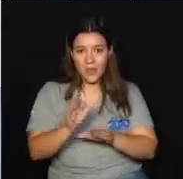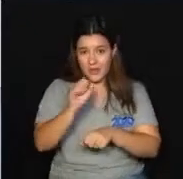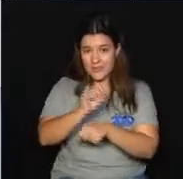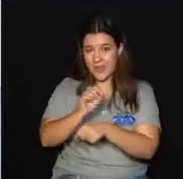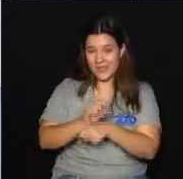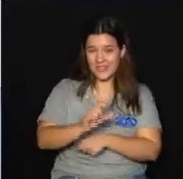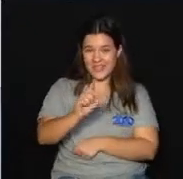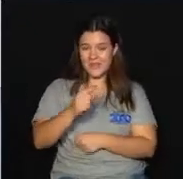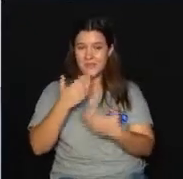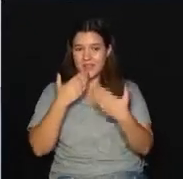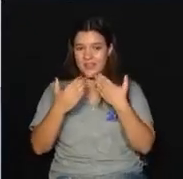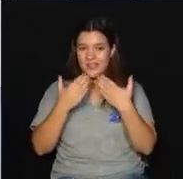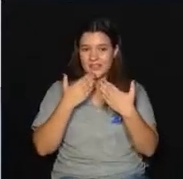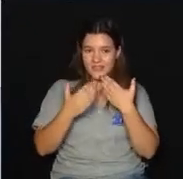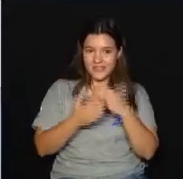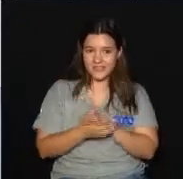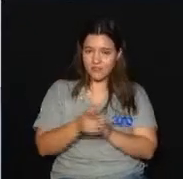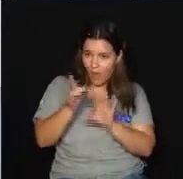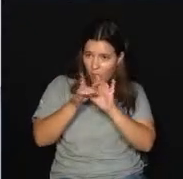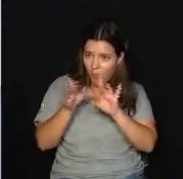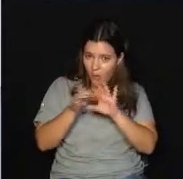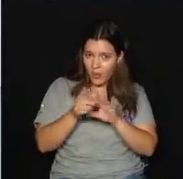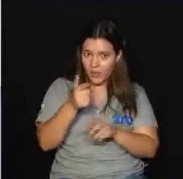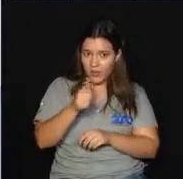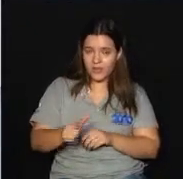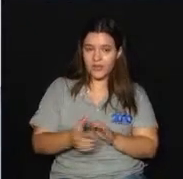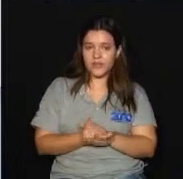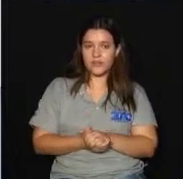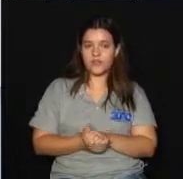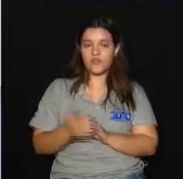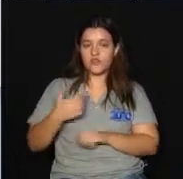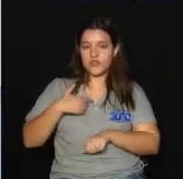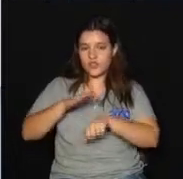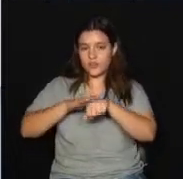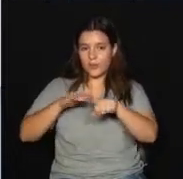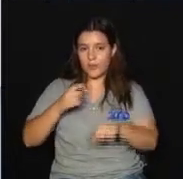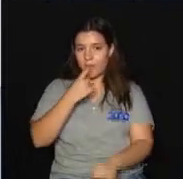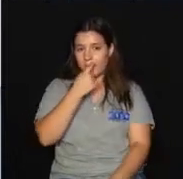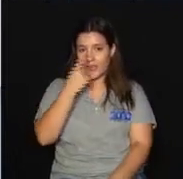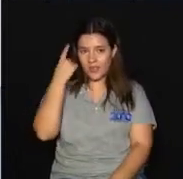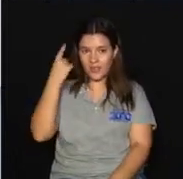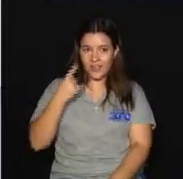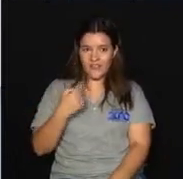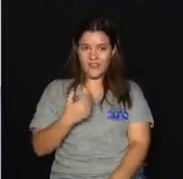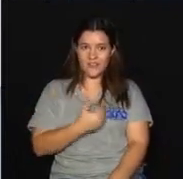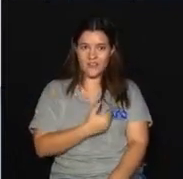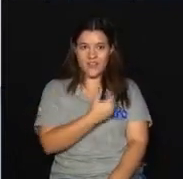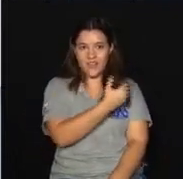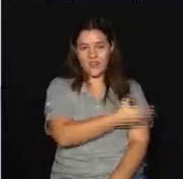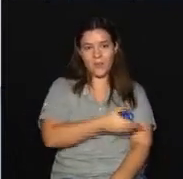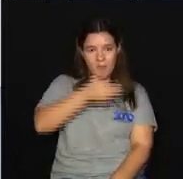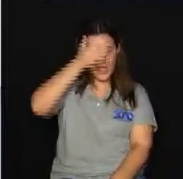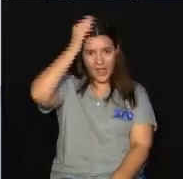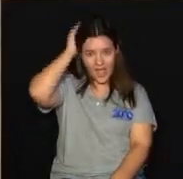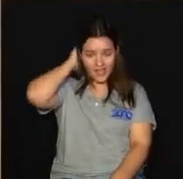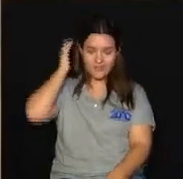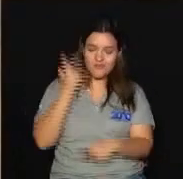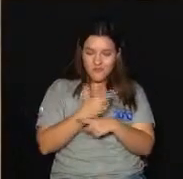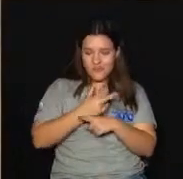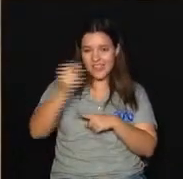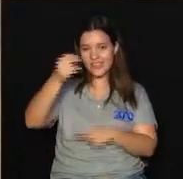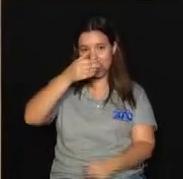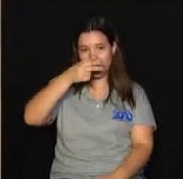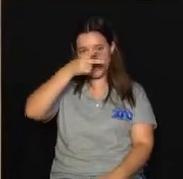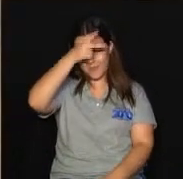nosso bate-papo. Se você tiver disponibilidade, eu vou acionar agora a Mina Abreu, que está ao lado do candidato eleito Dário